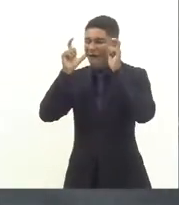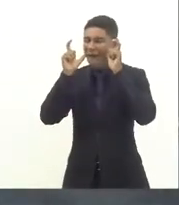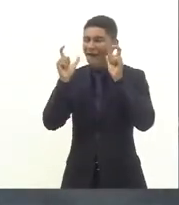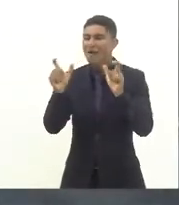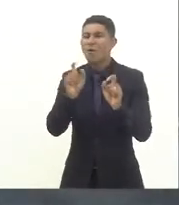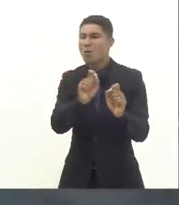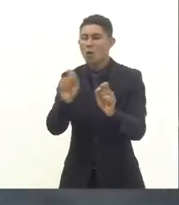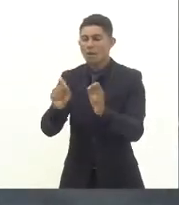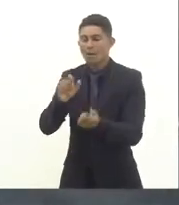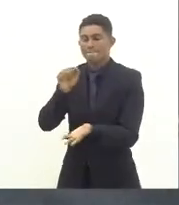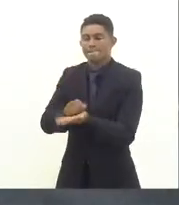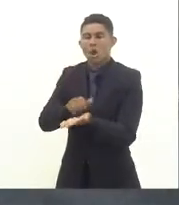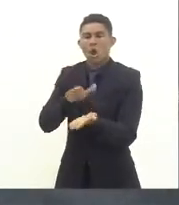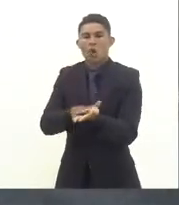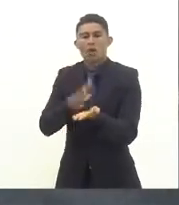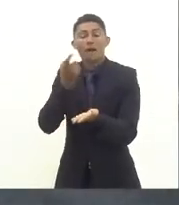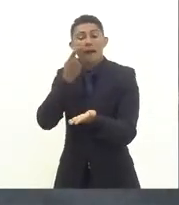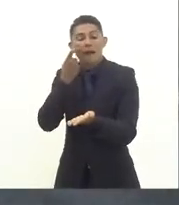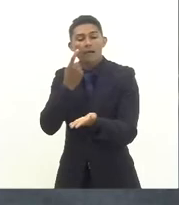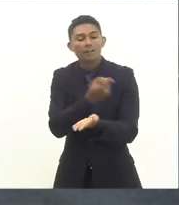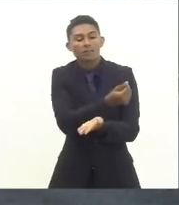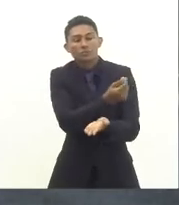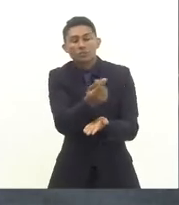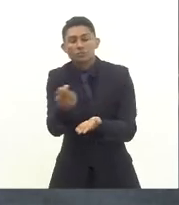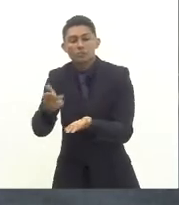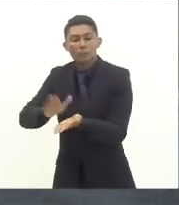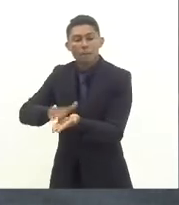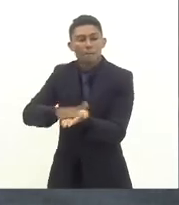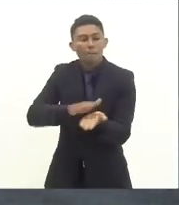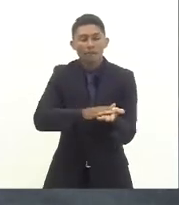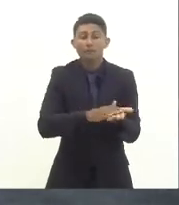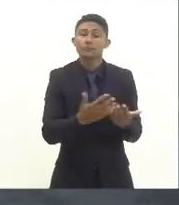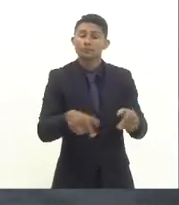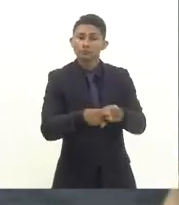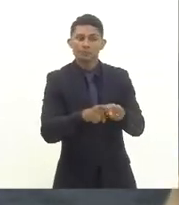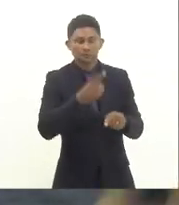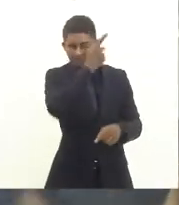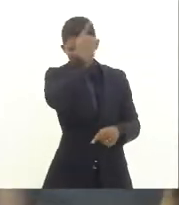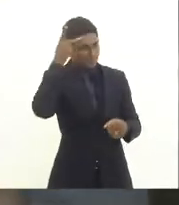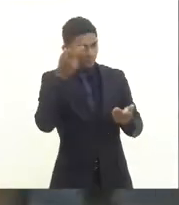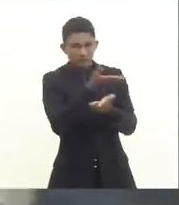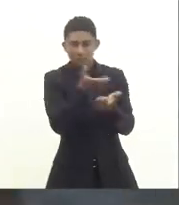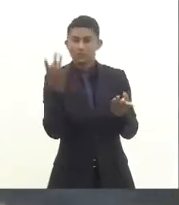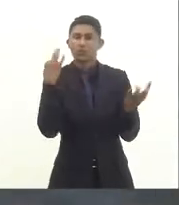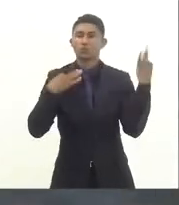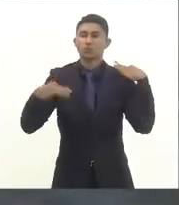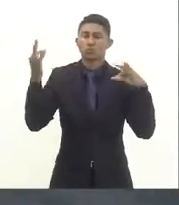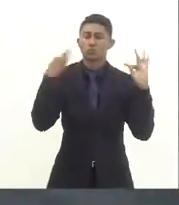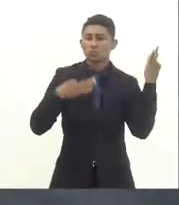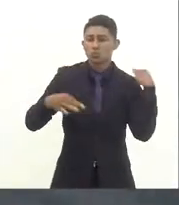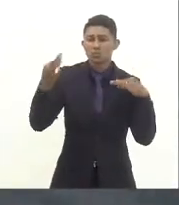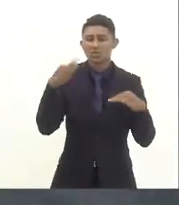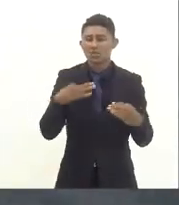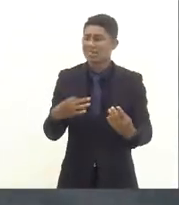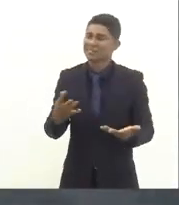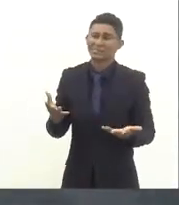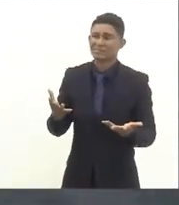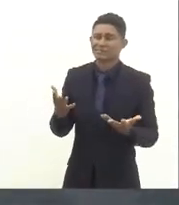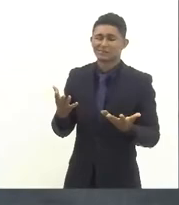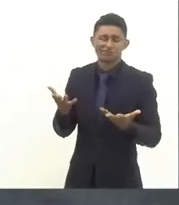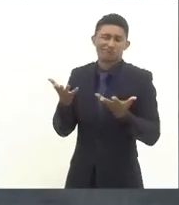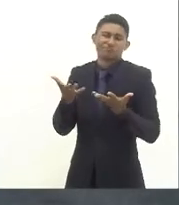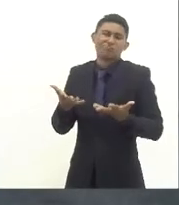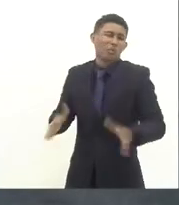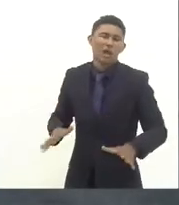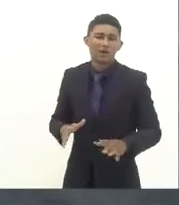que afasta cada vez mais o turista que quer ir para a região dos lagos que quando